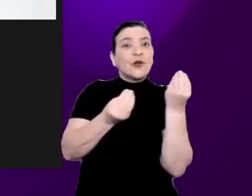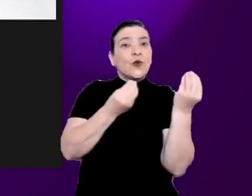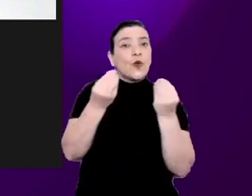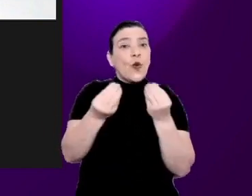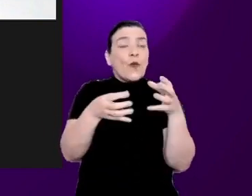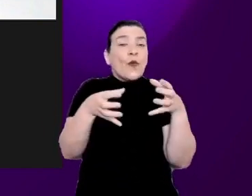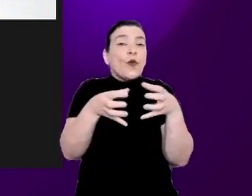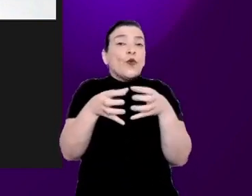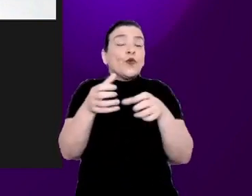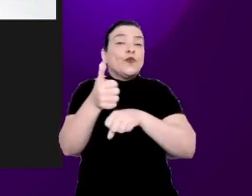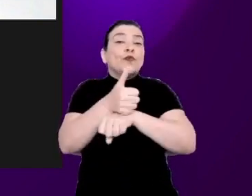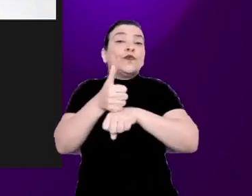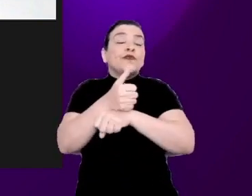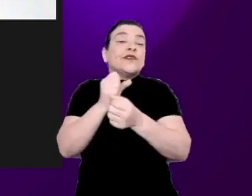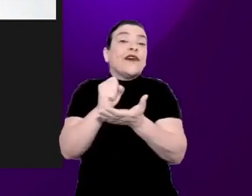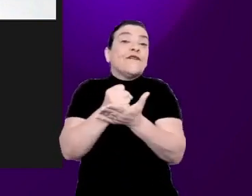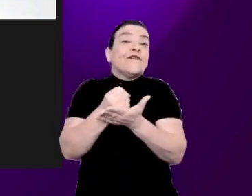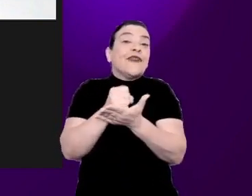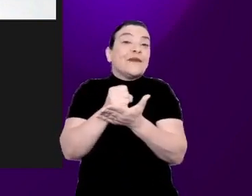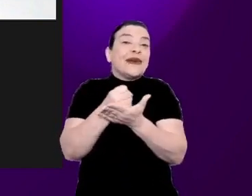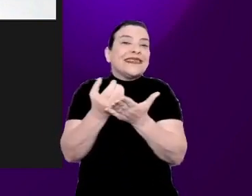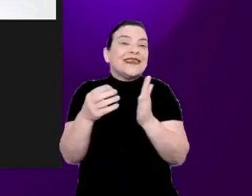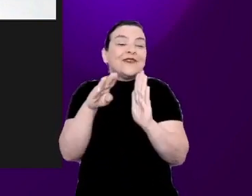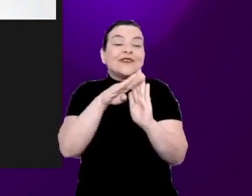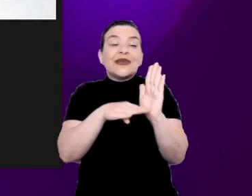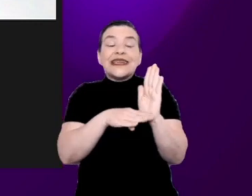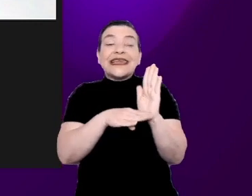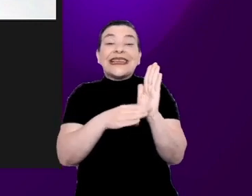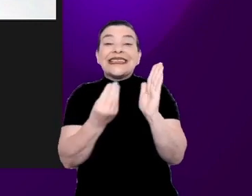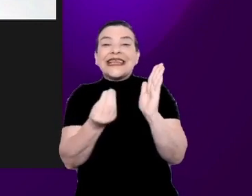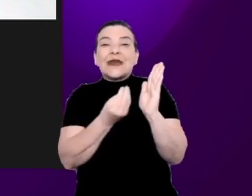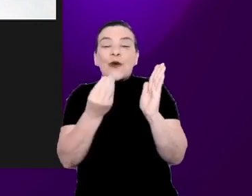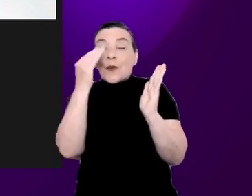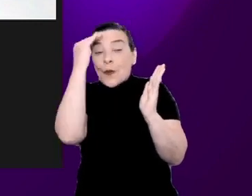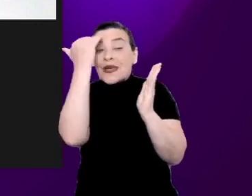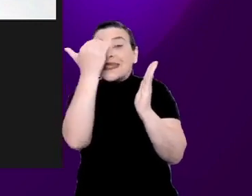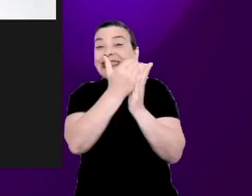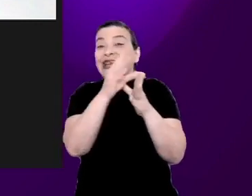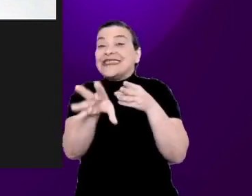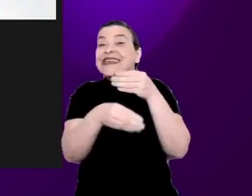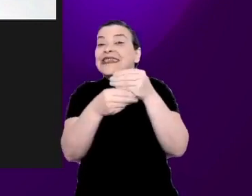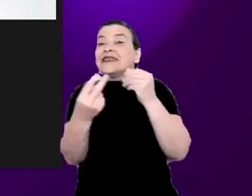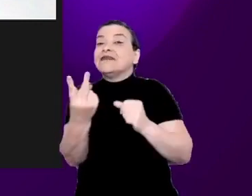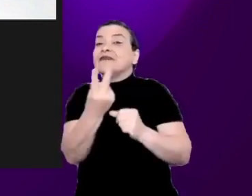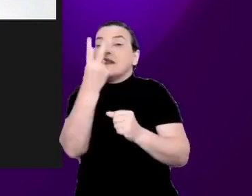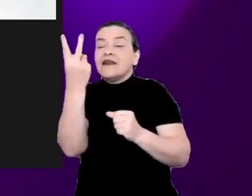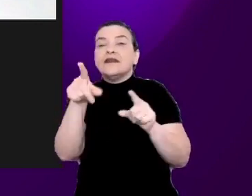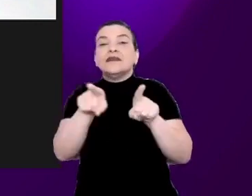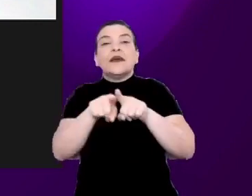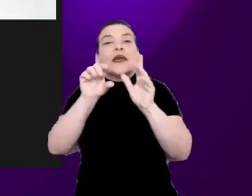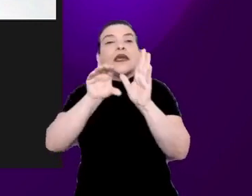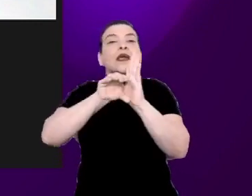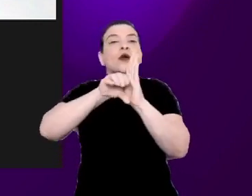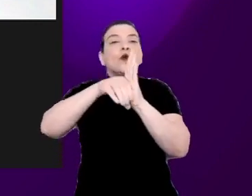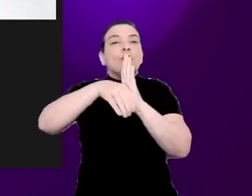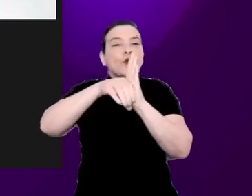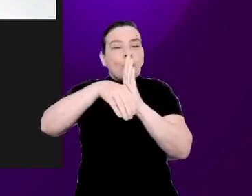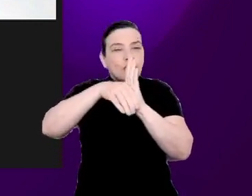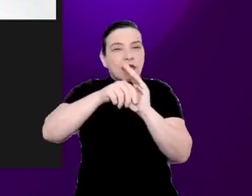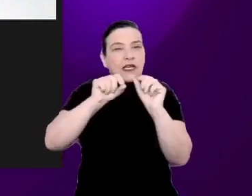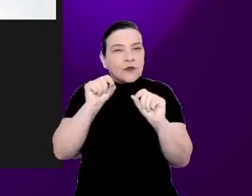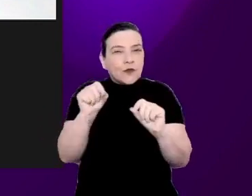cuidados de saúde baseado em valor, né? Isso traz muito aquele conceito da variabilidade mesmo